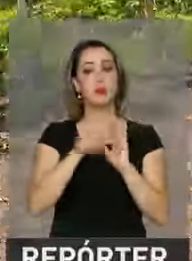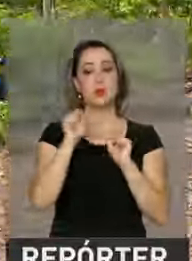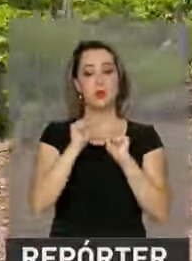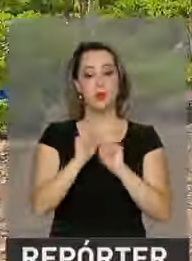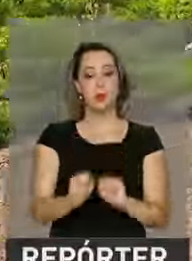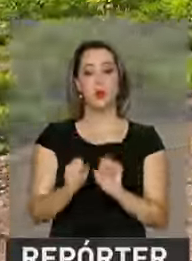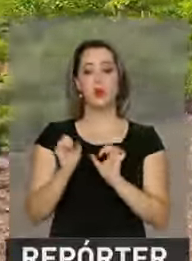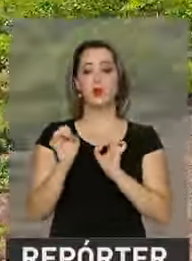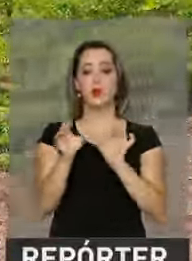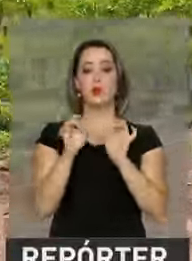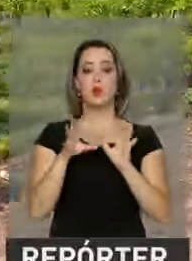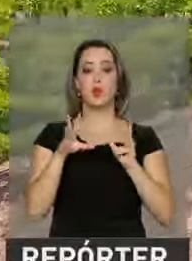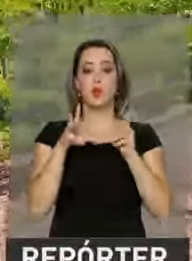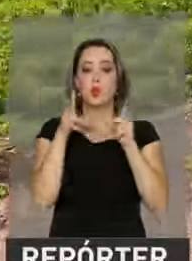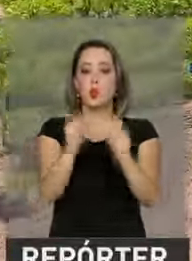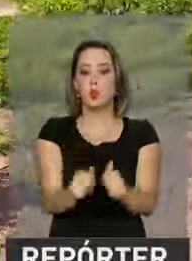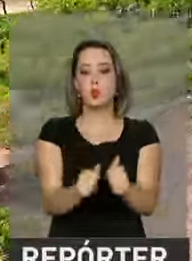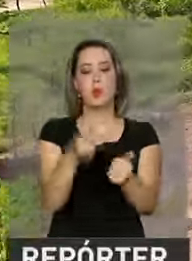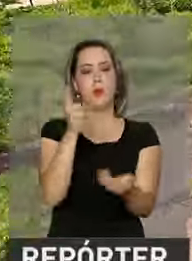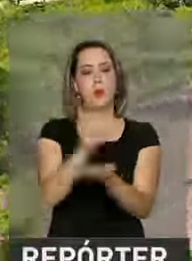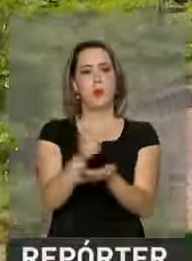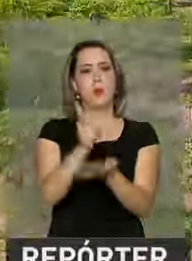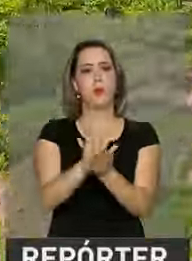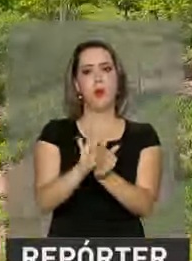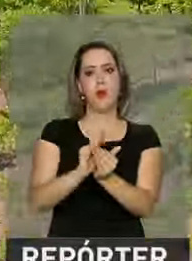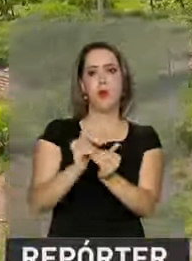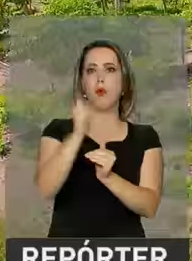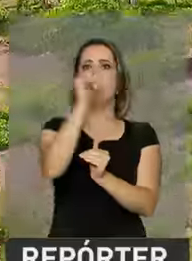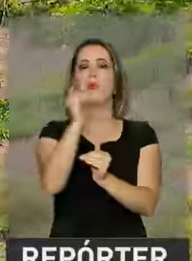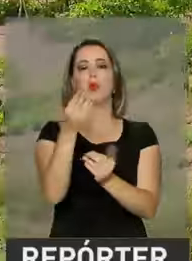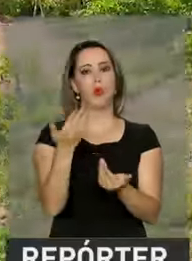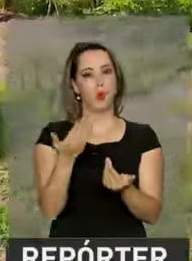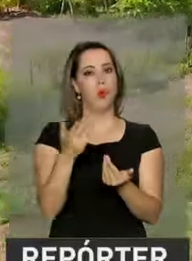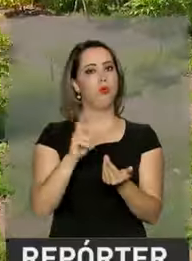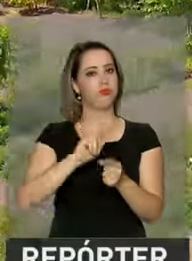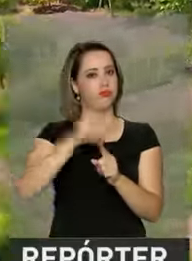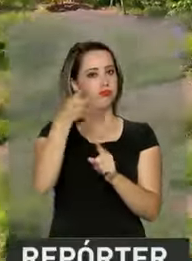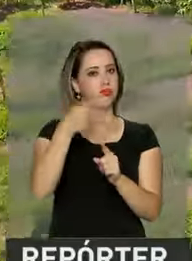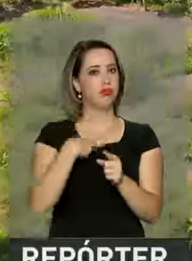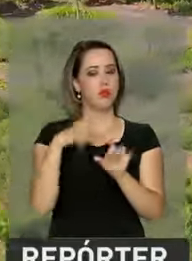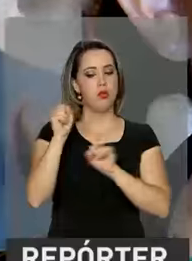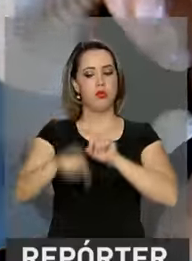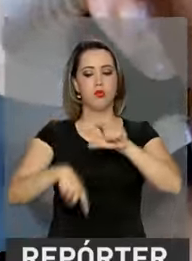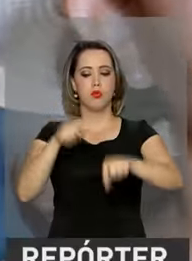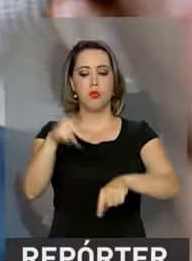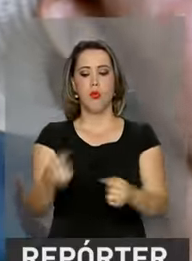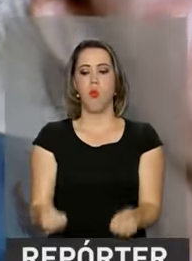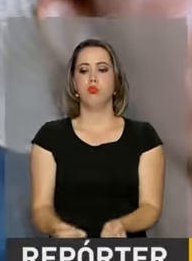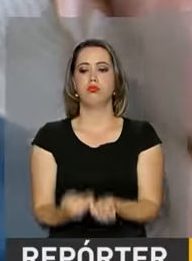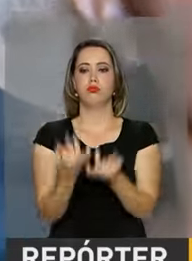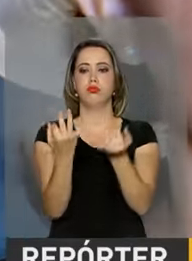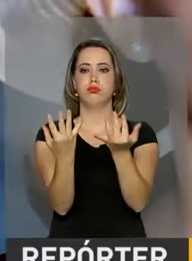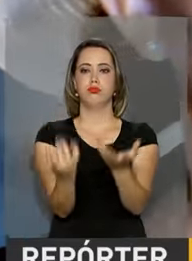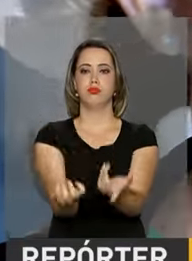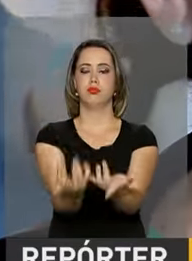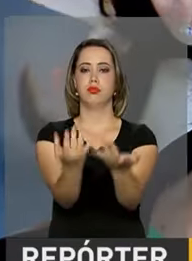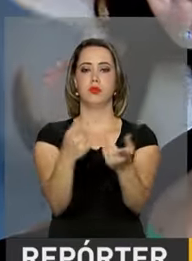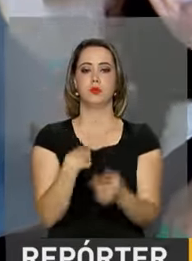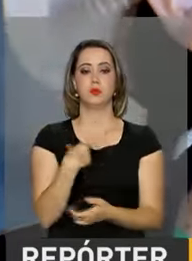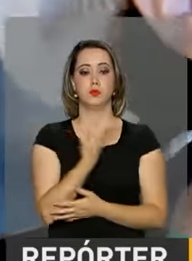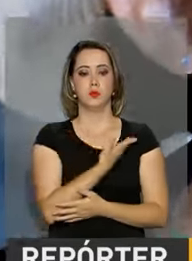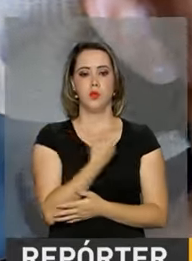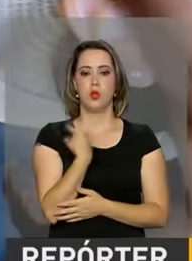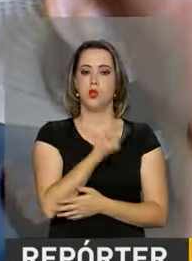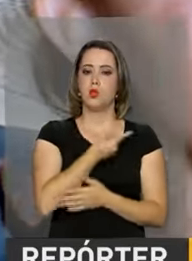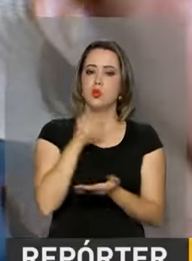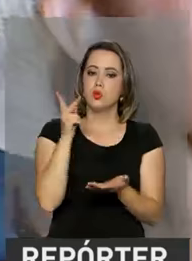consegue comercializar tudo. Inclusive, aumentou a produção para atender a demanda. Uma venda que a gente vende para o governo federal